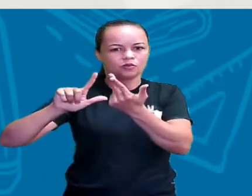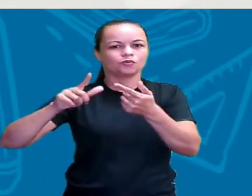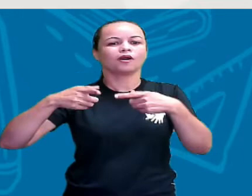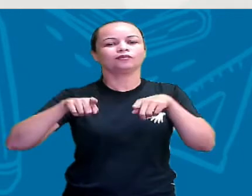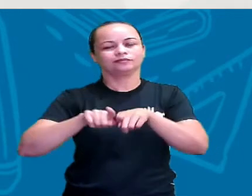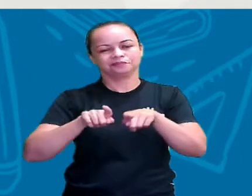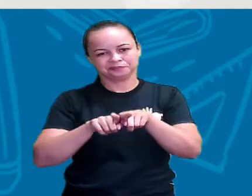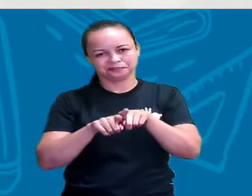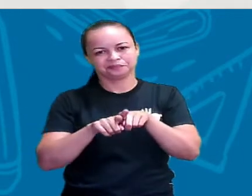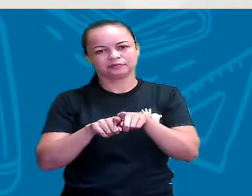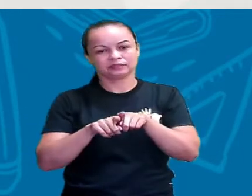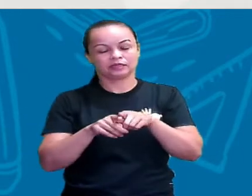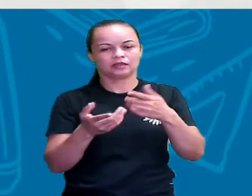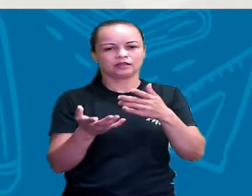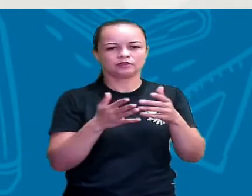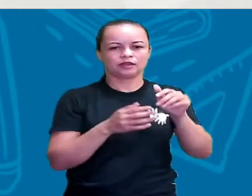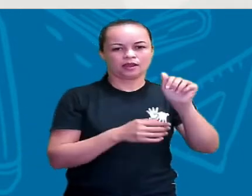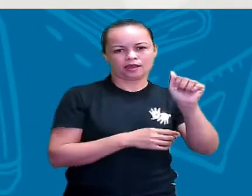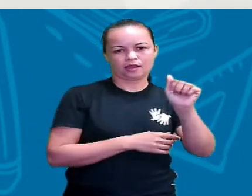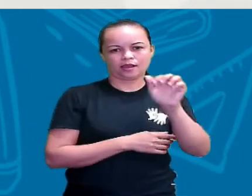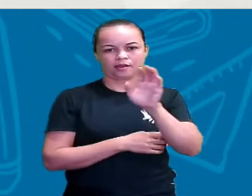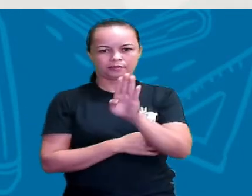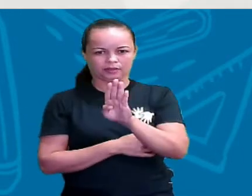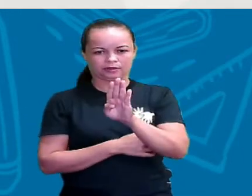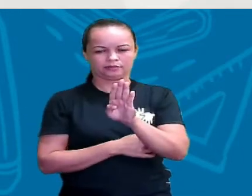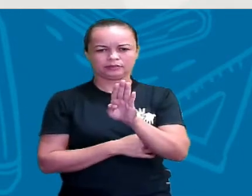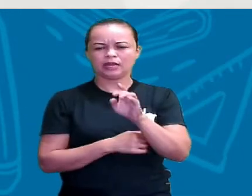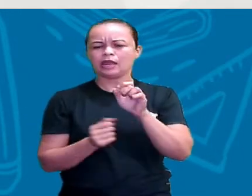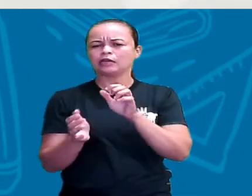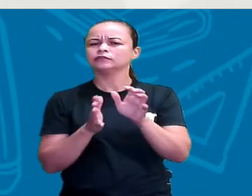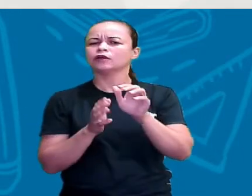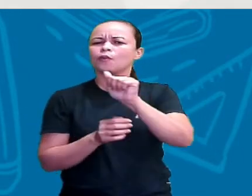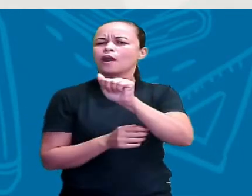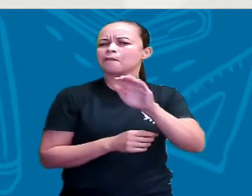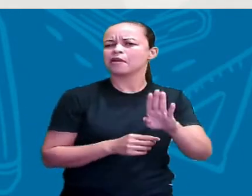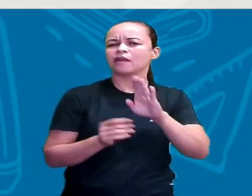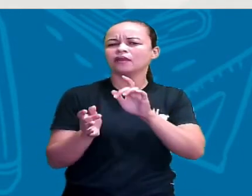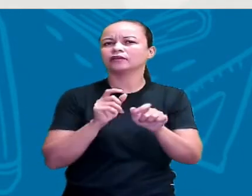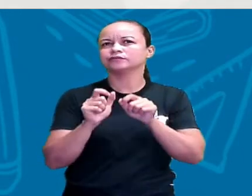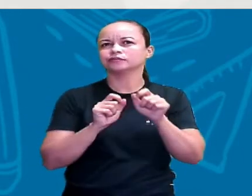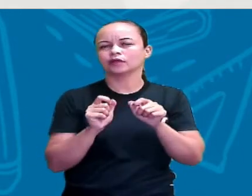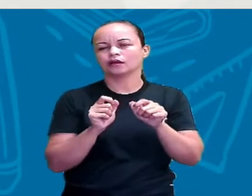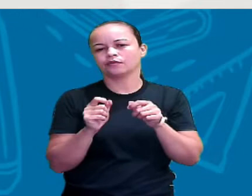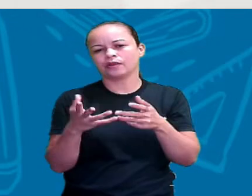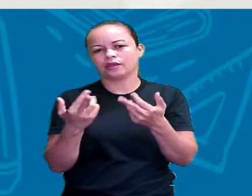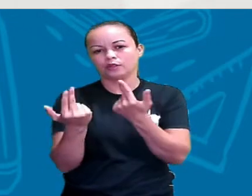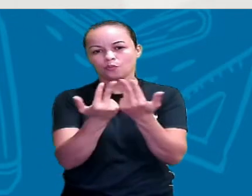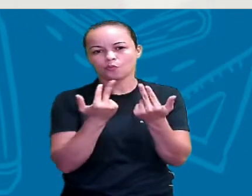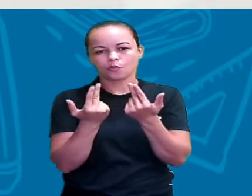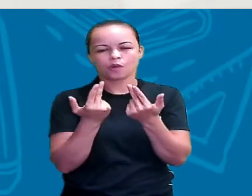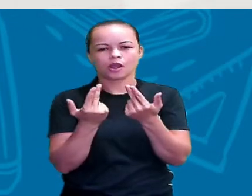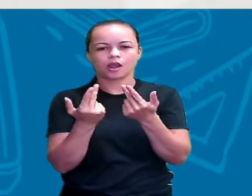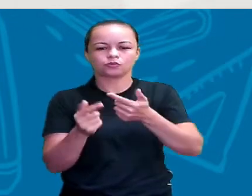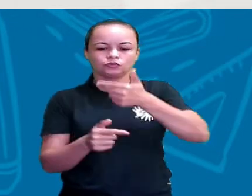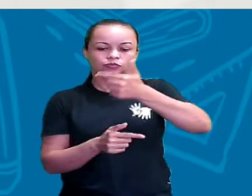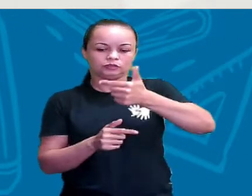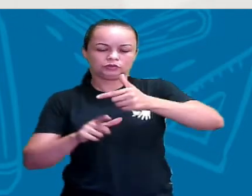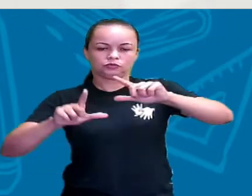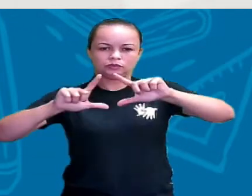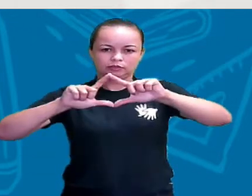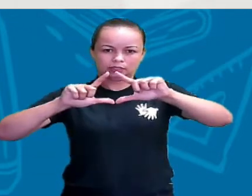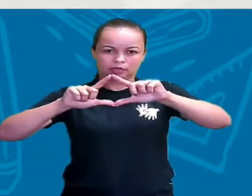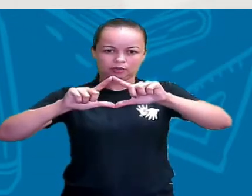certo? Então, aqui eu tenho o lado AB, tá certo? Esse meu segmento AB, ele é igual a do meu segundo triângulo aqui,